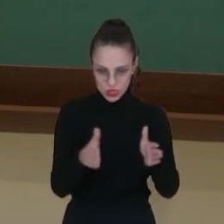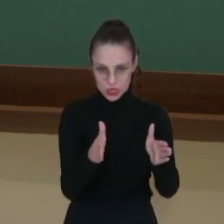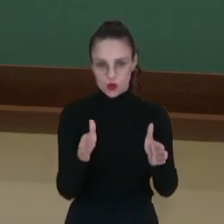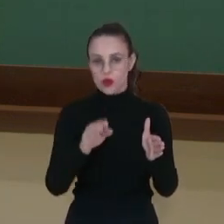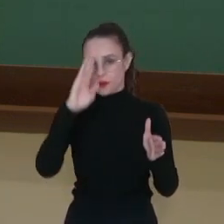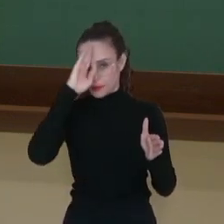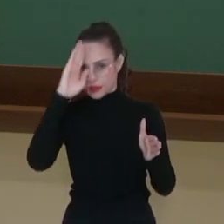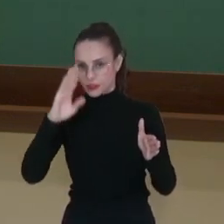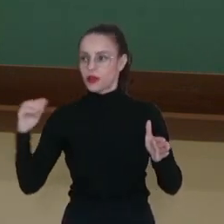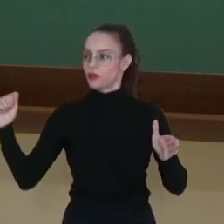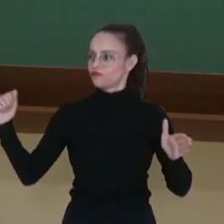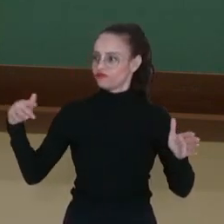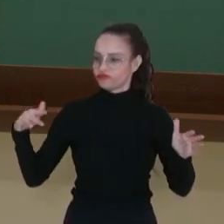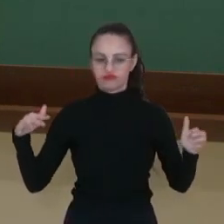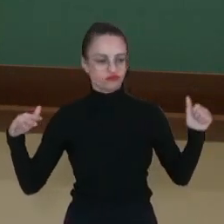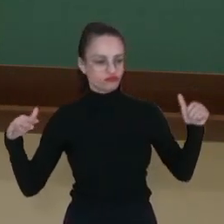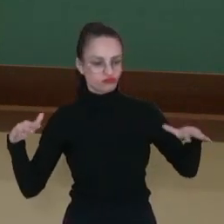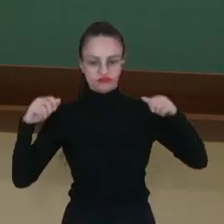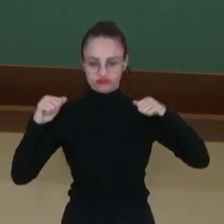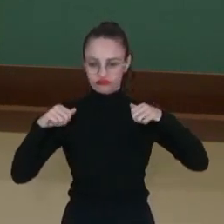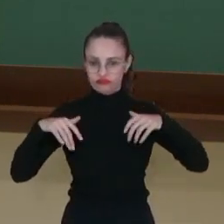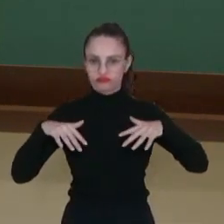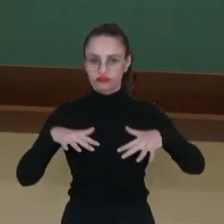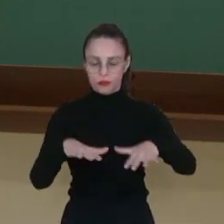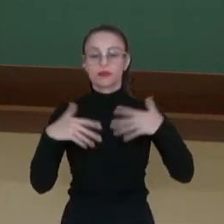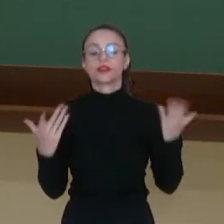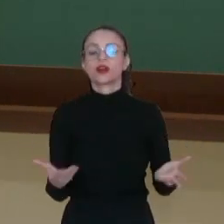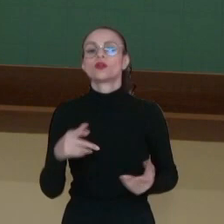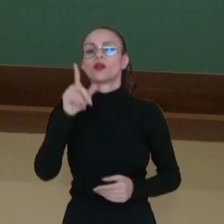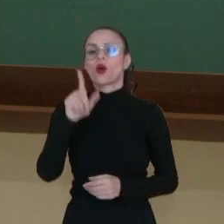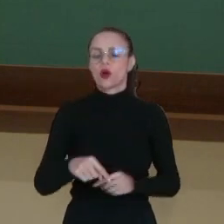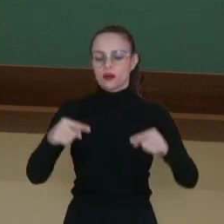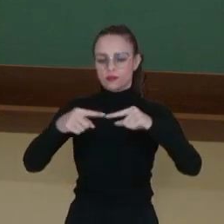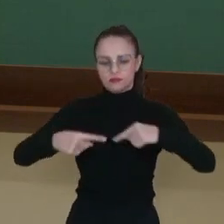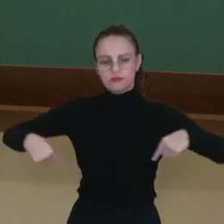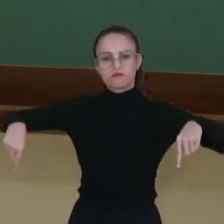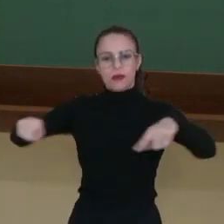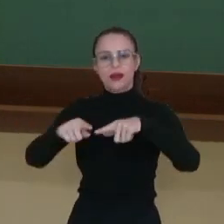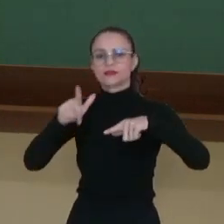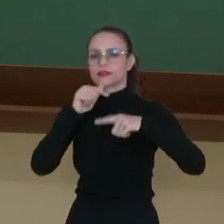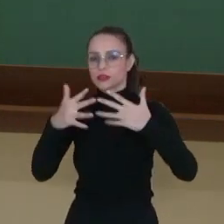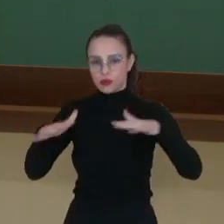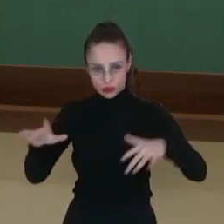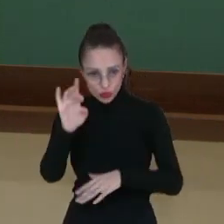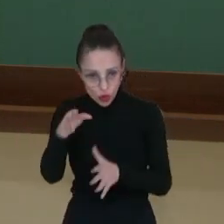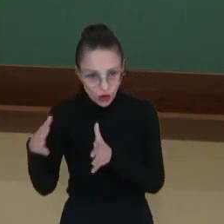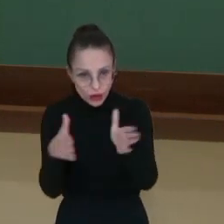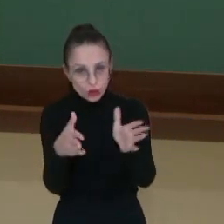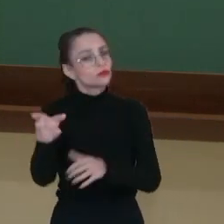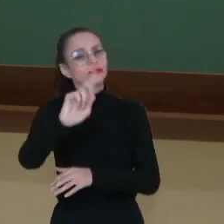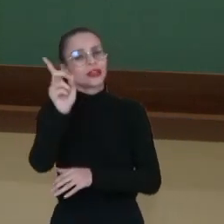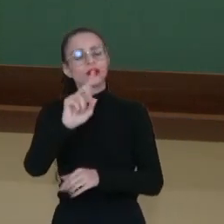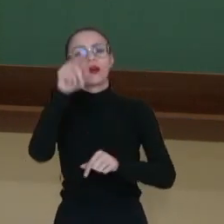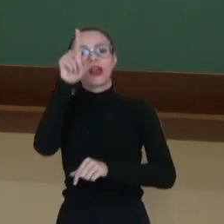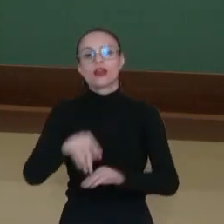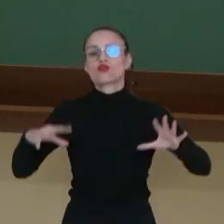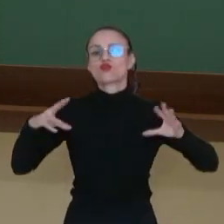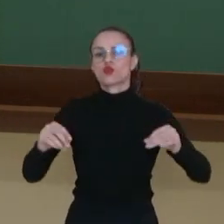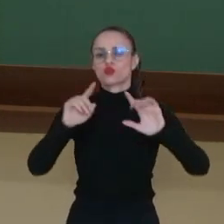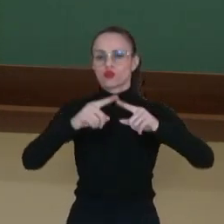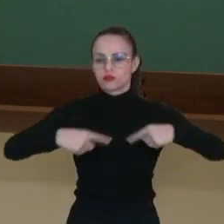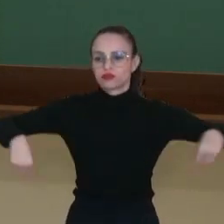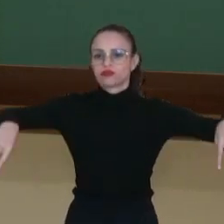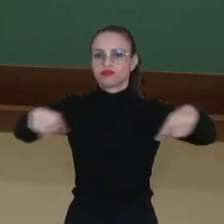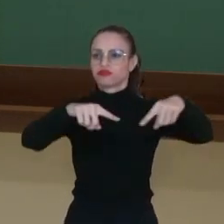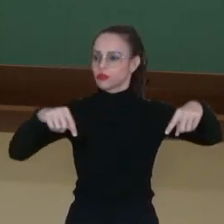principal, os seus afluentes, os seus tributários, né? Então quando eu falo de bacia hidrográfica, não é só o rio, mas é toda a área